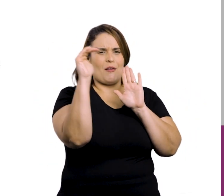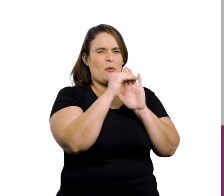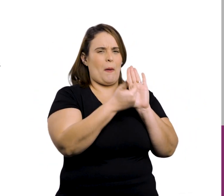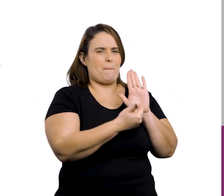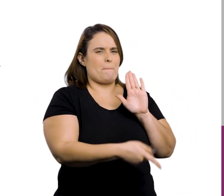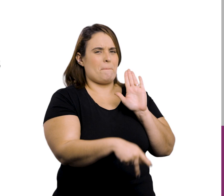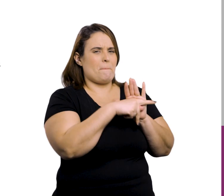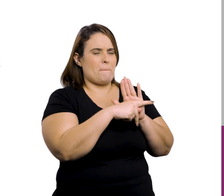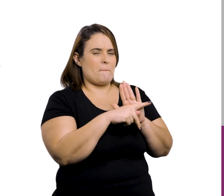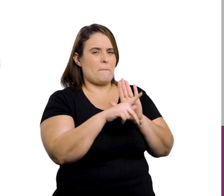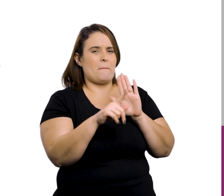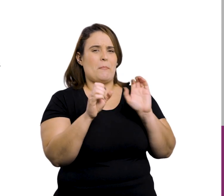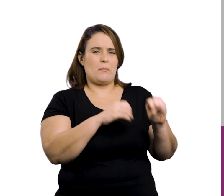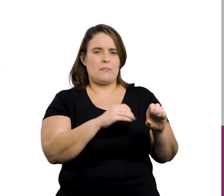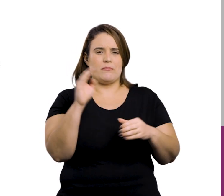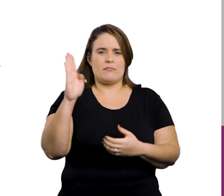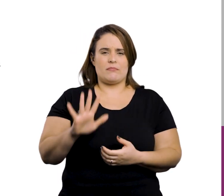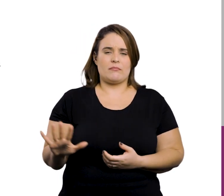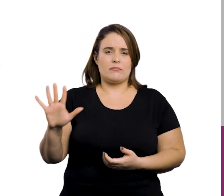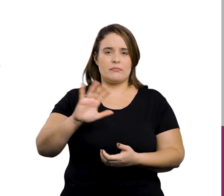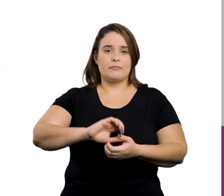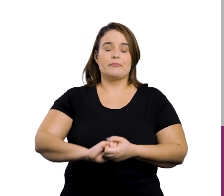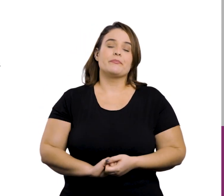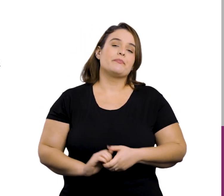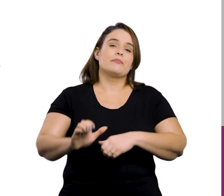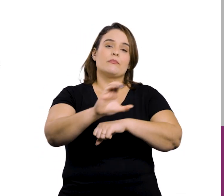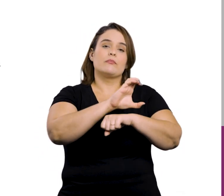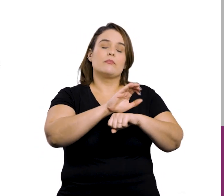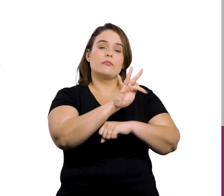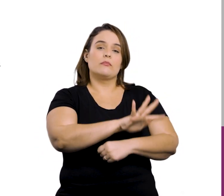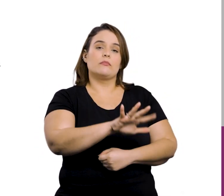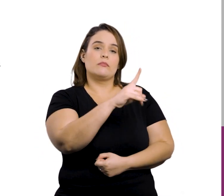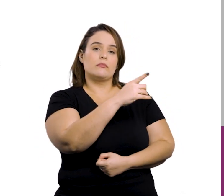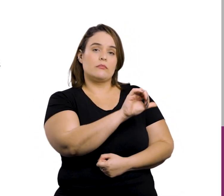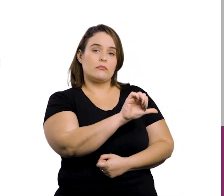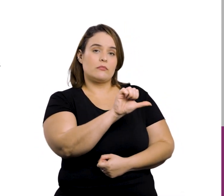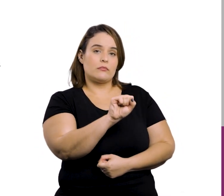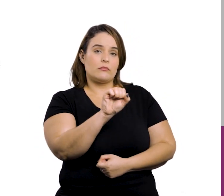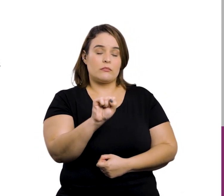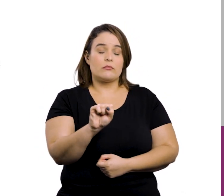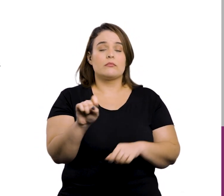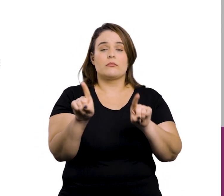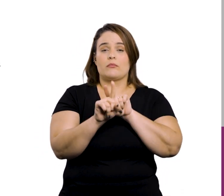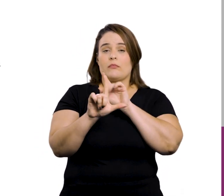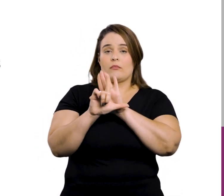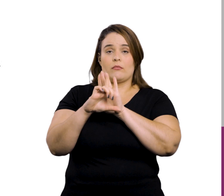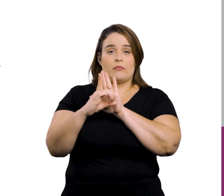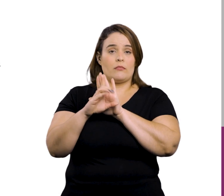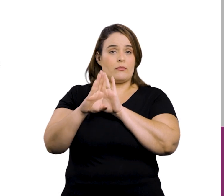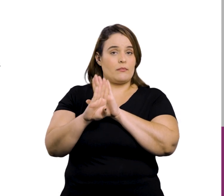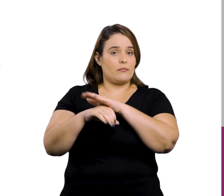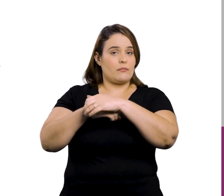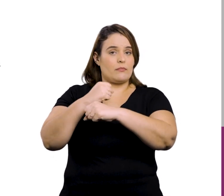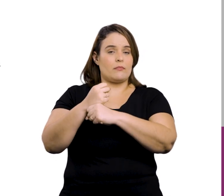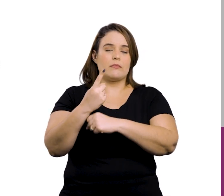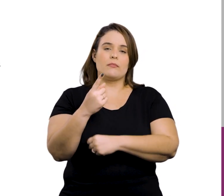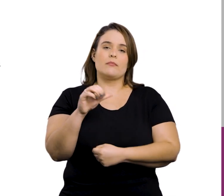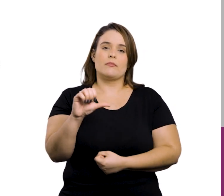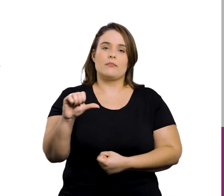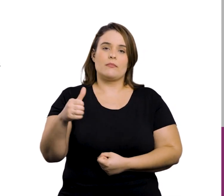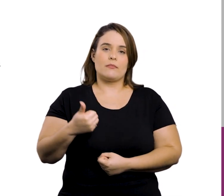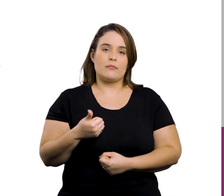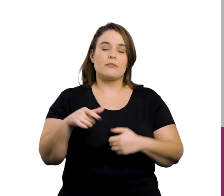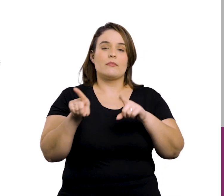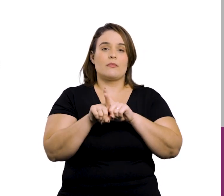a educação no Brasil. Nem a Constituição Federal de 1988, nem a LDB de